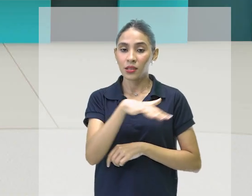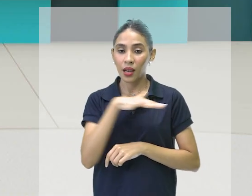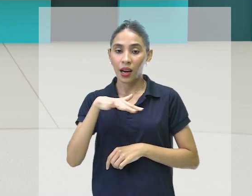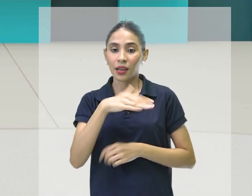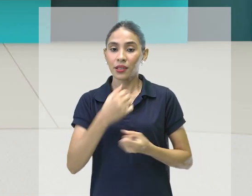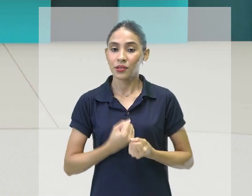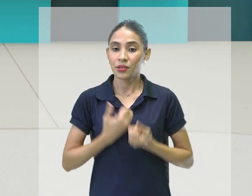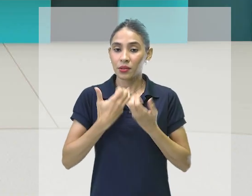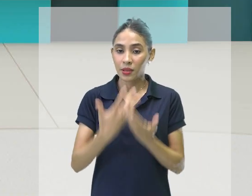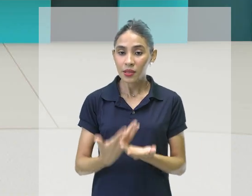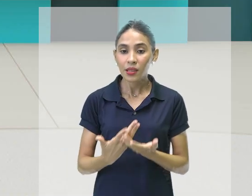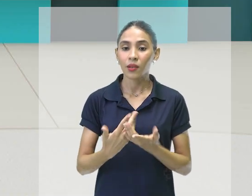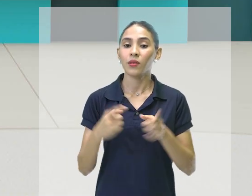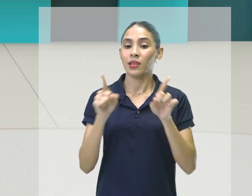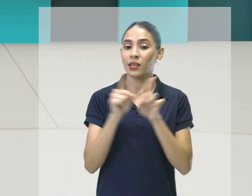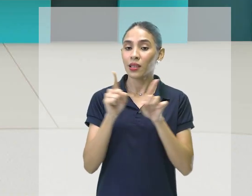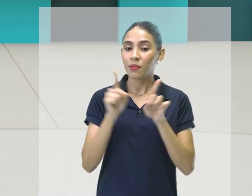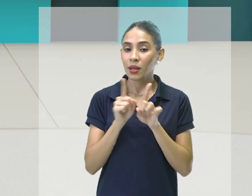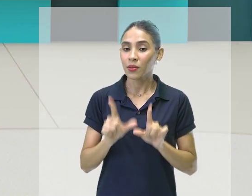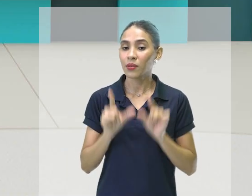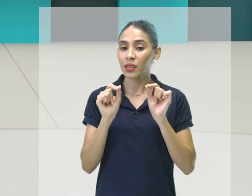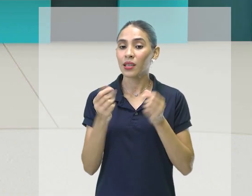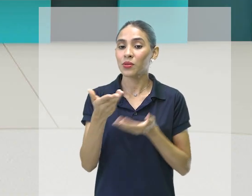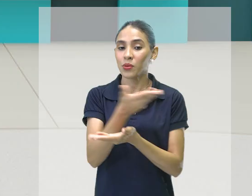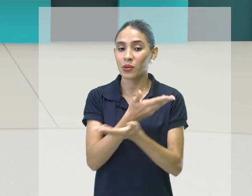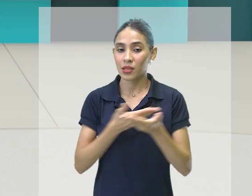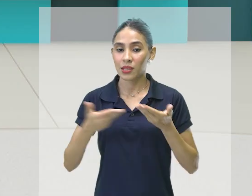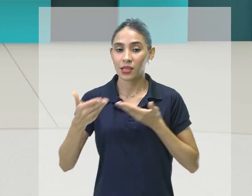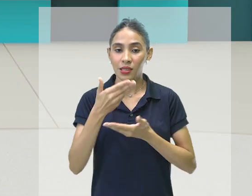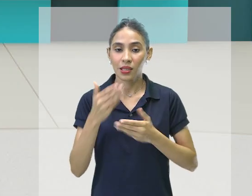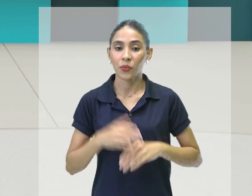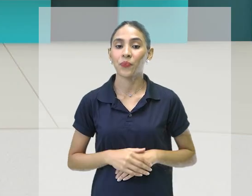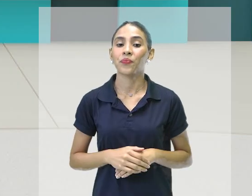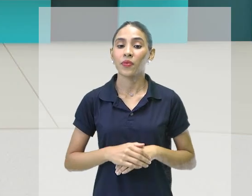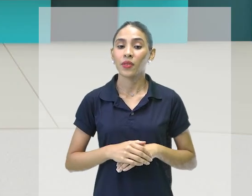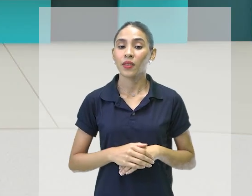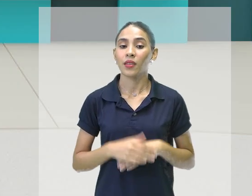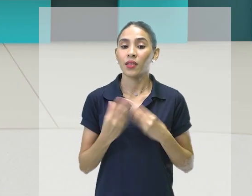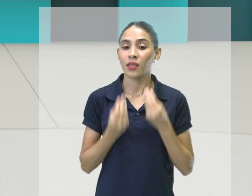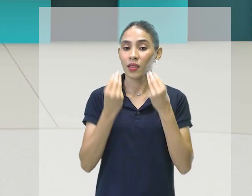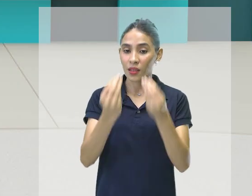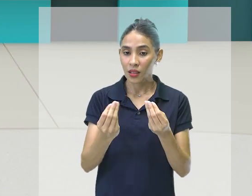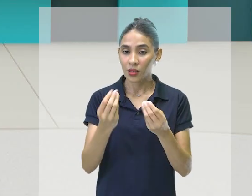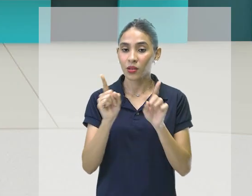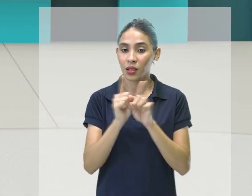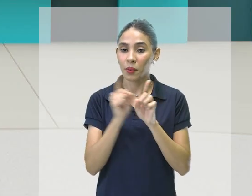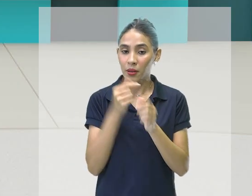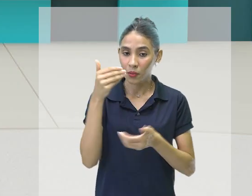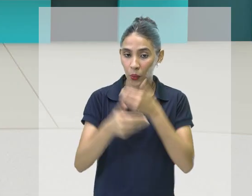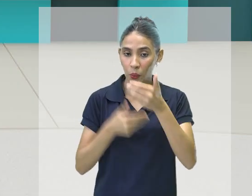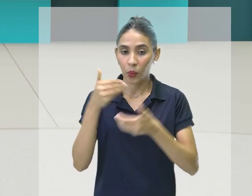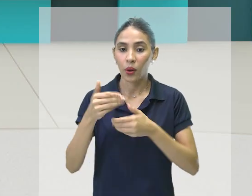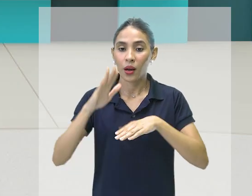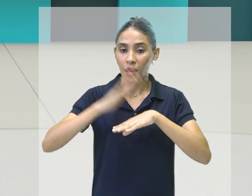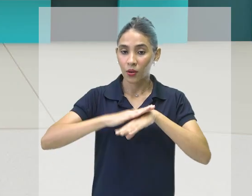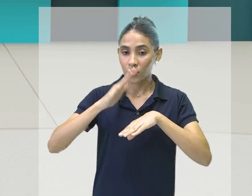como importantes meios de expressão e socialização,